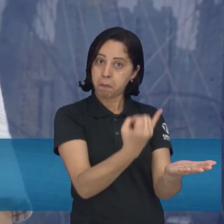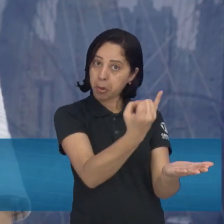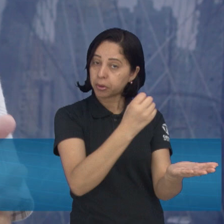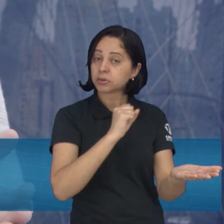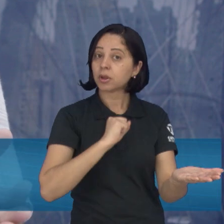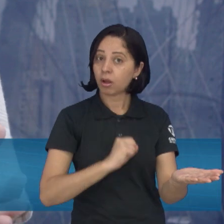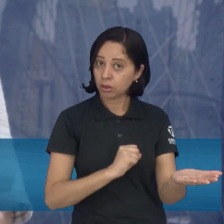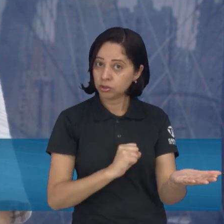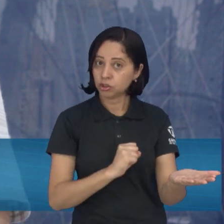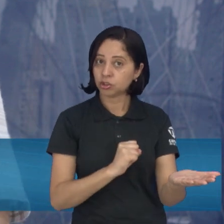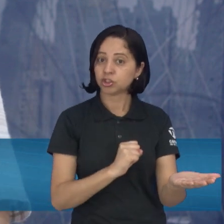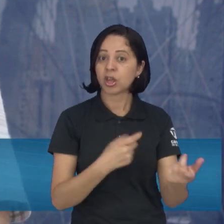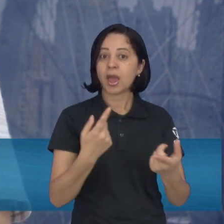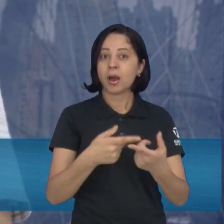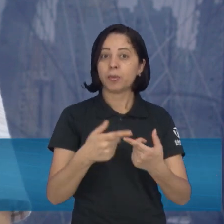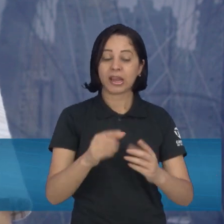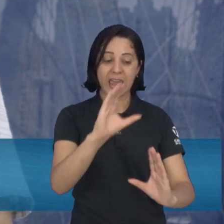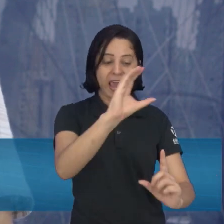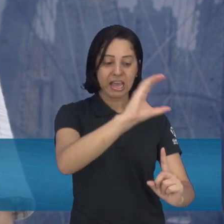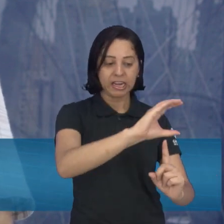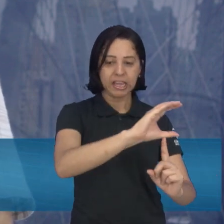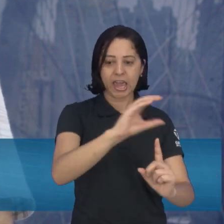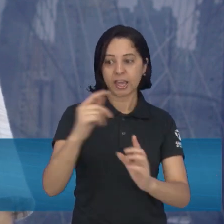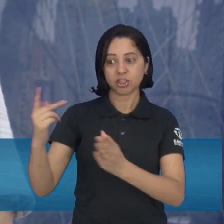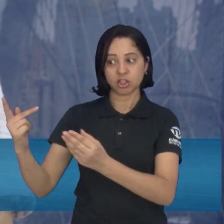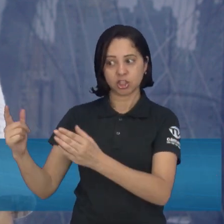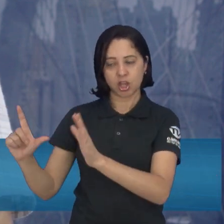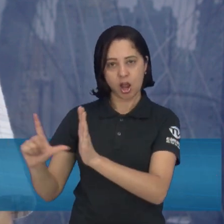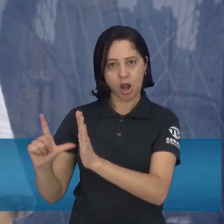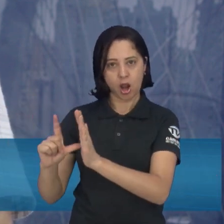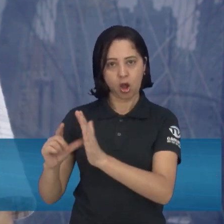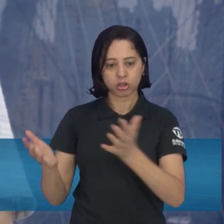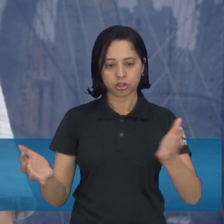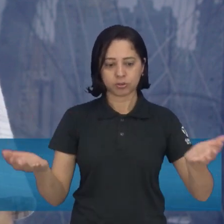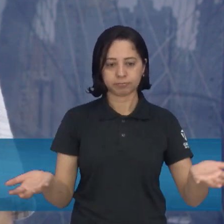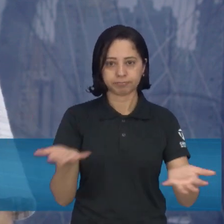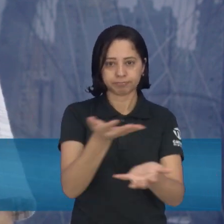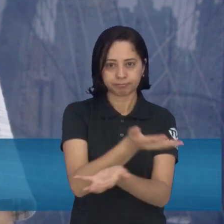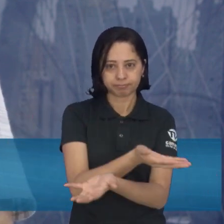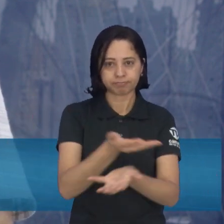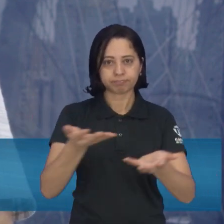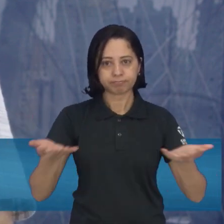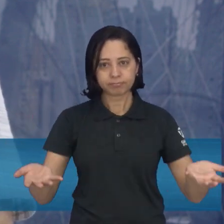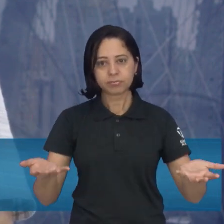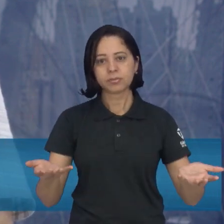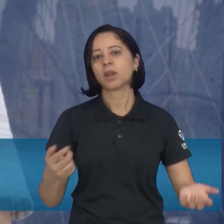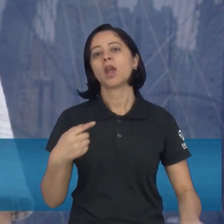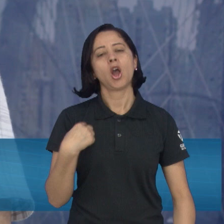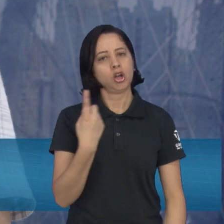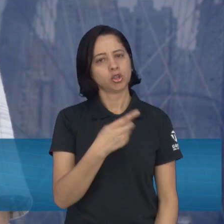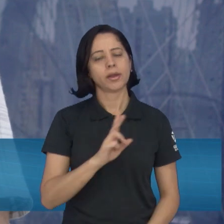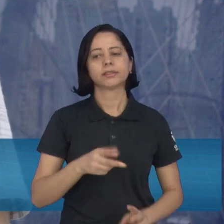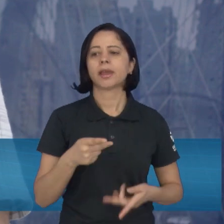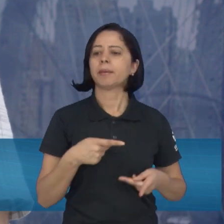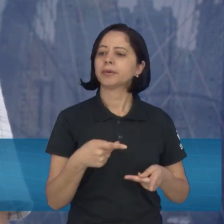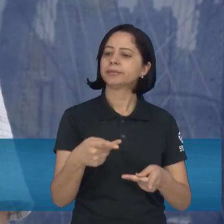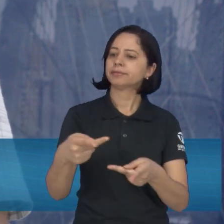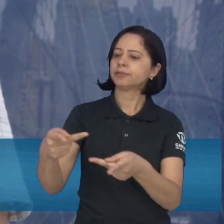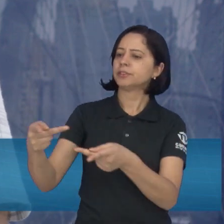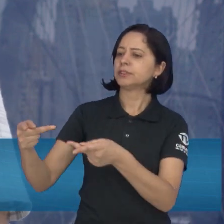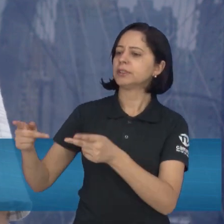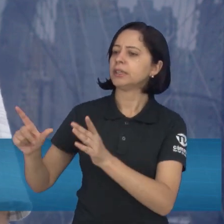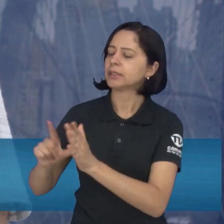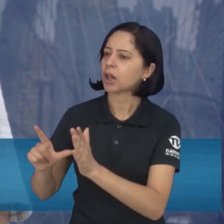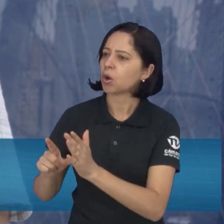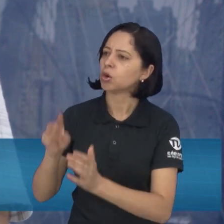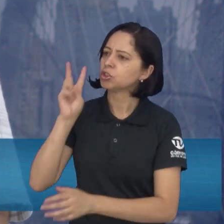relação cliente-loja, né? A gente visita lojas através dos nossos funcionários, verifica realmente se o